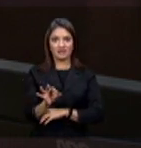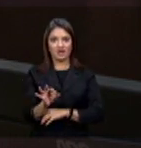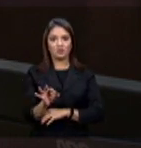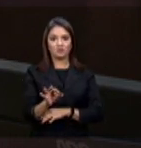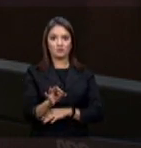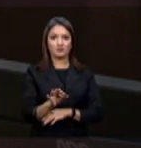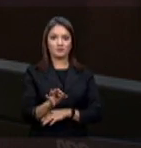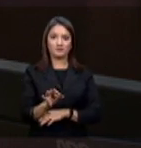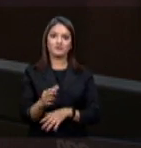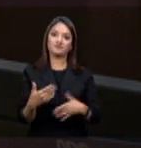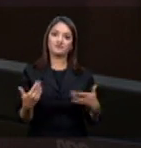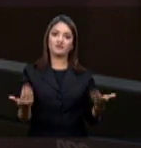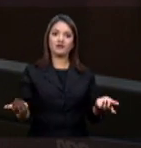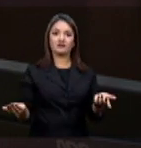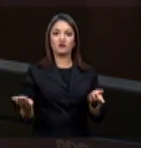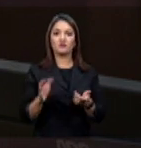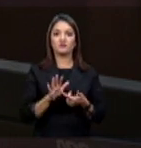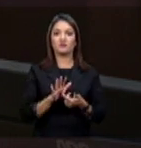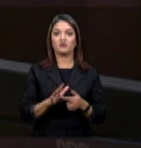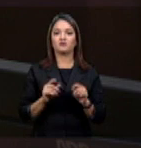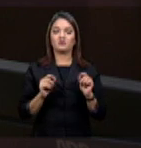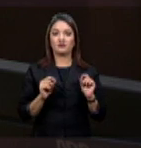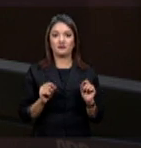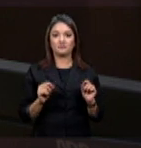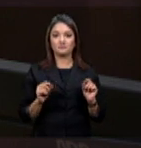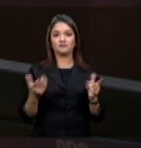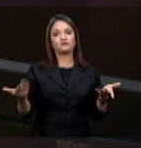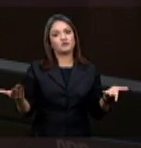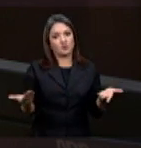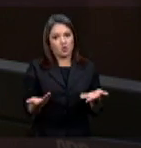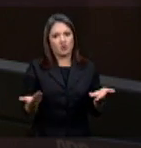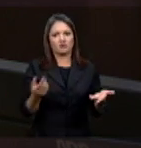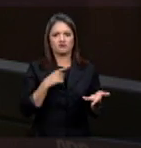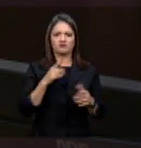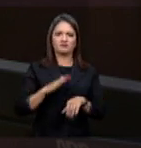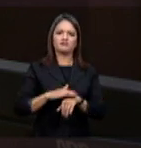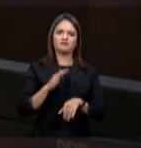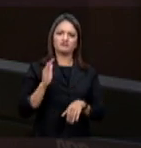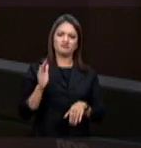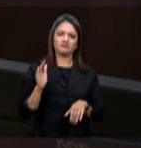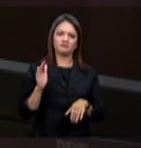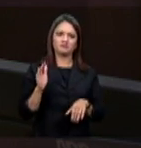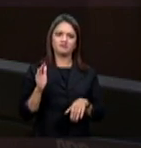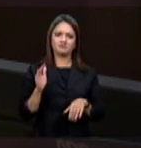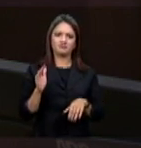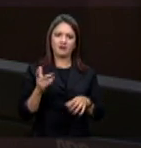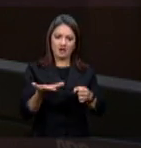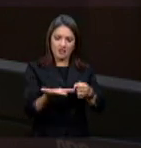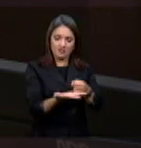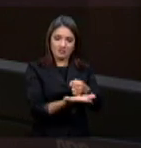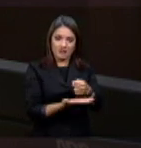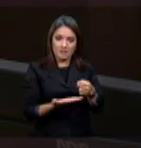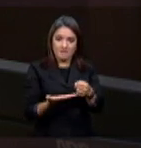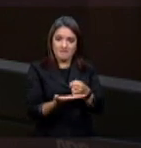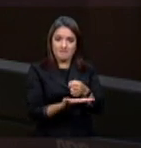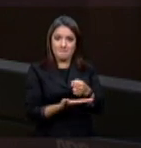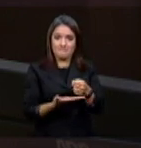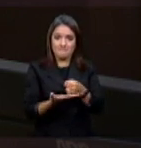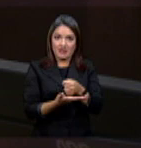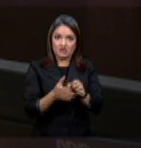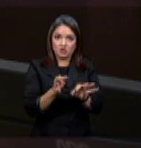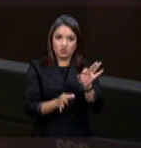ativos então isso indica E hoje é mais expressivo no na base A